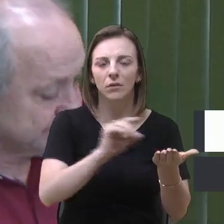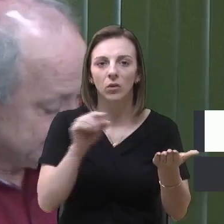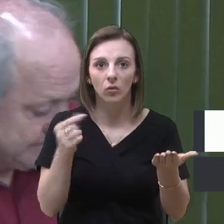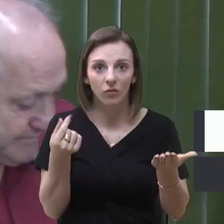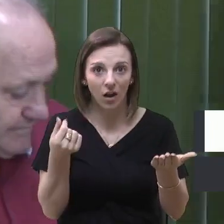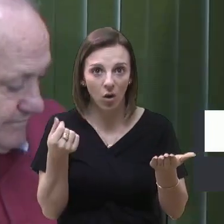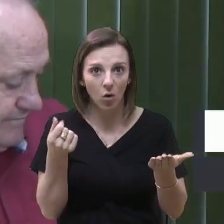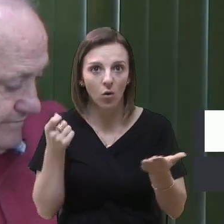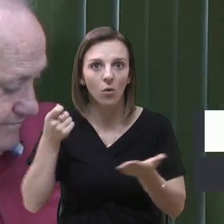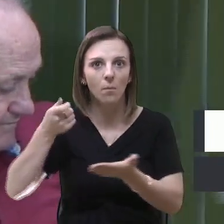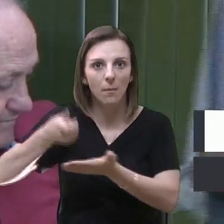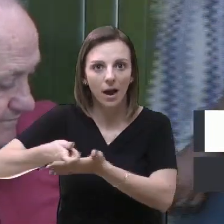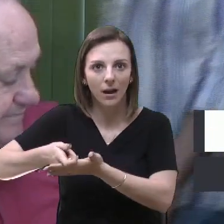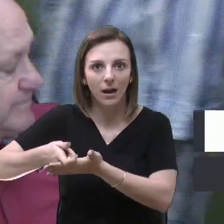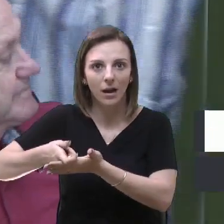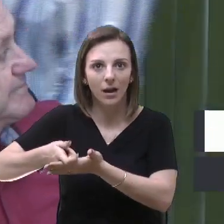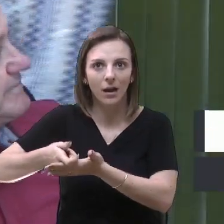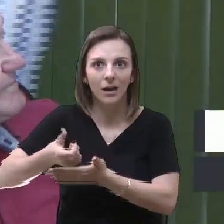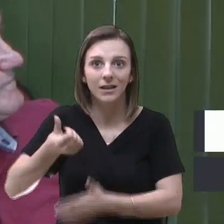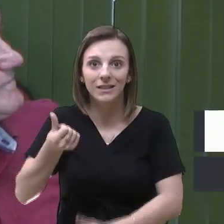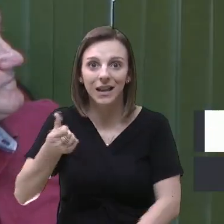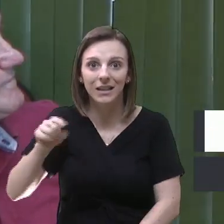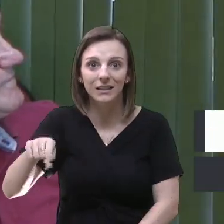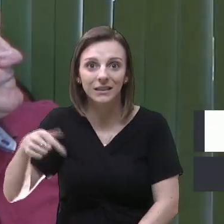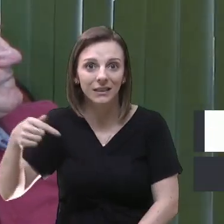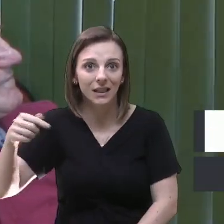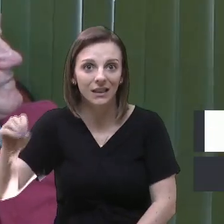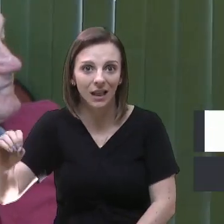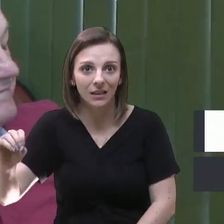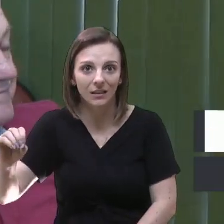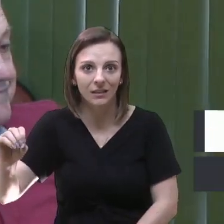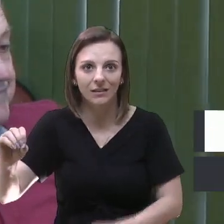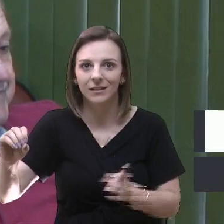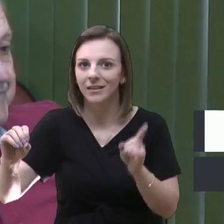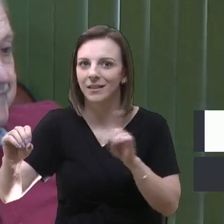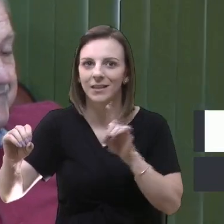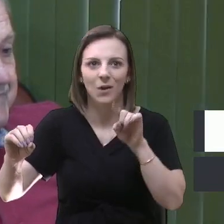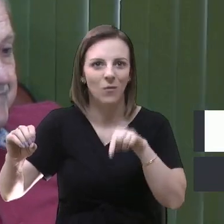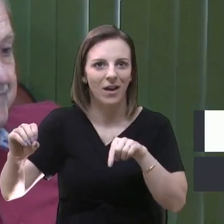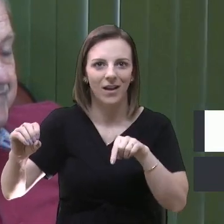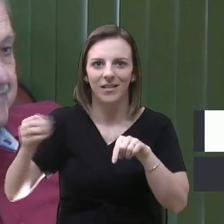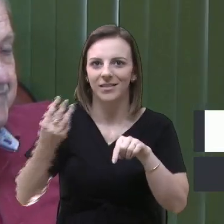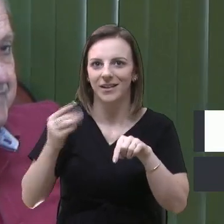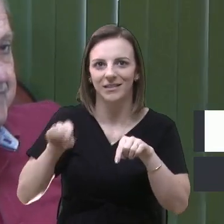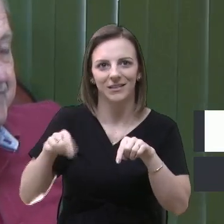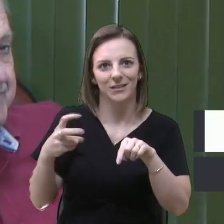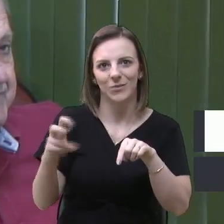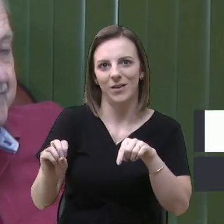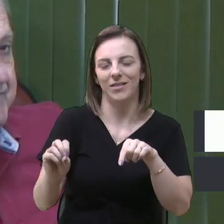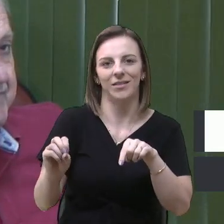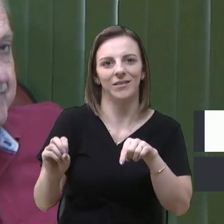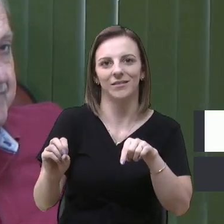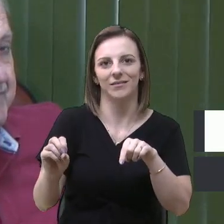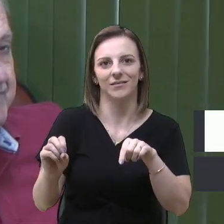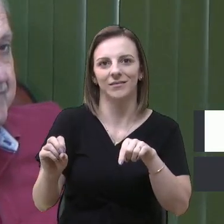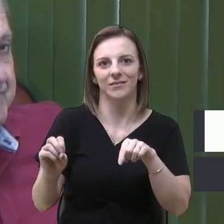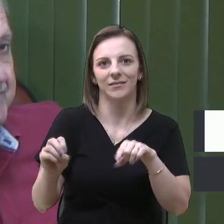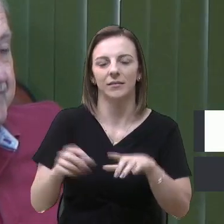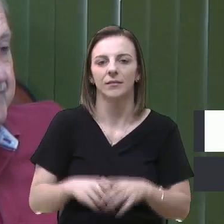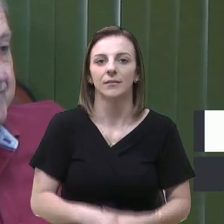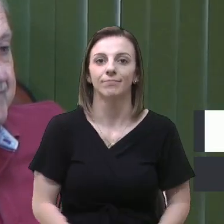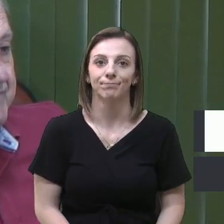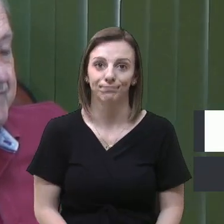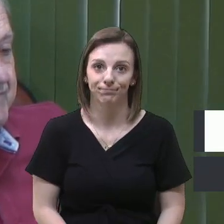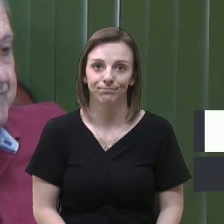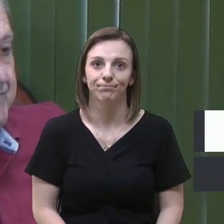o antigo 3,50 vai virar 6,70. Vai virar 6,70. O transporte coletivo, eu quero dizer